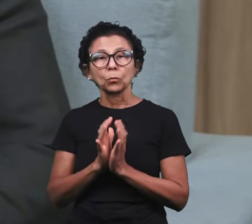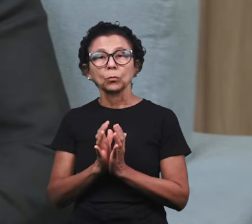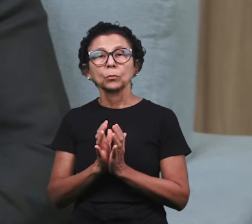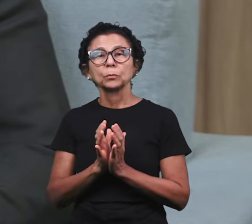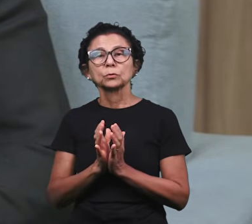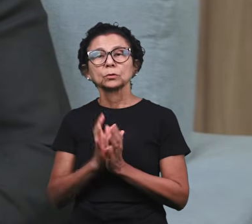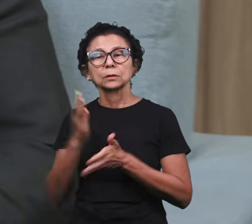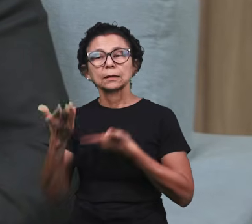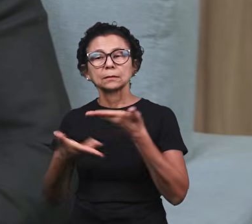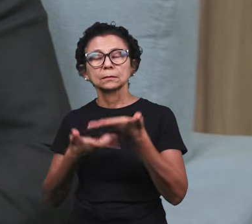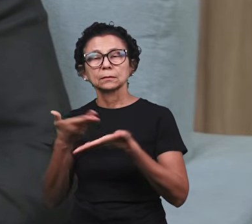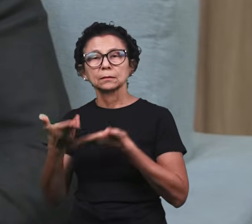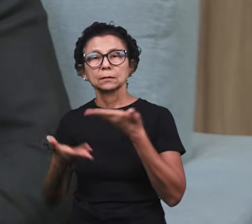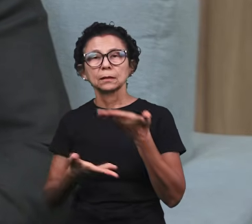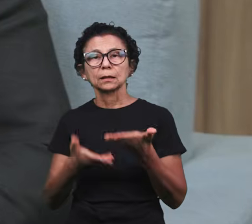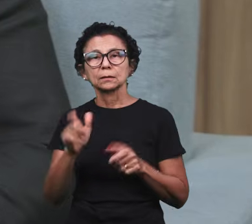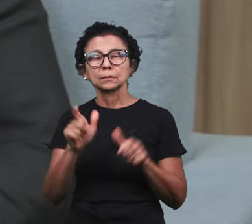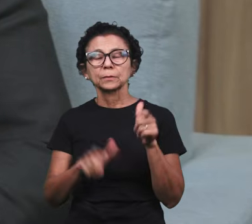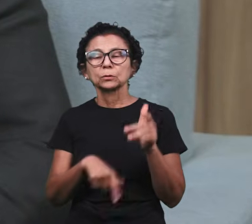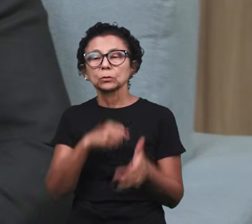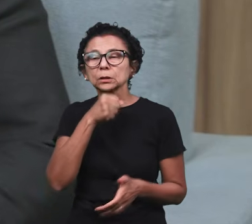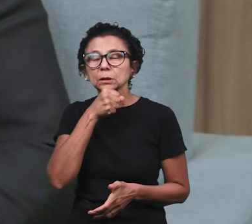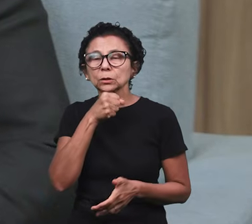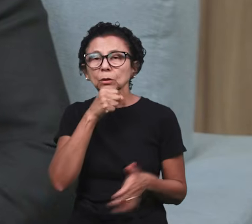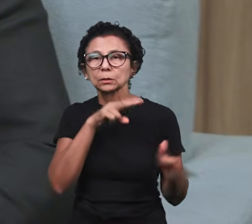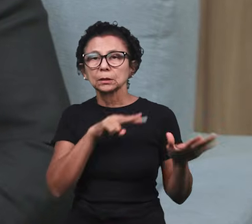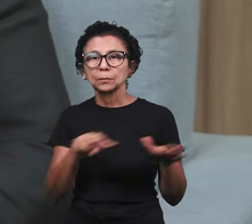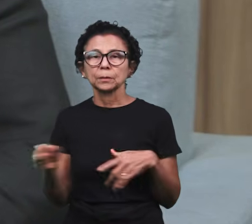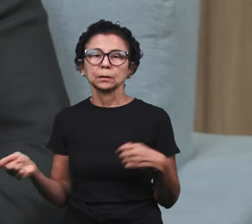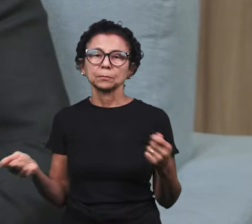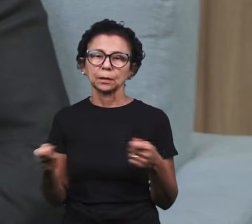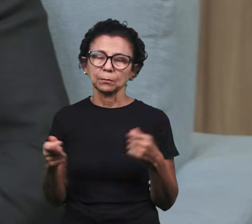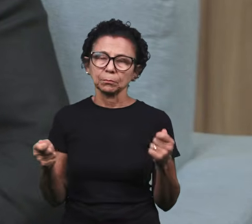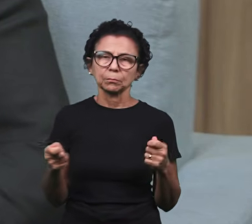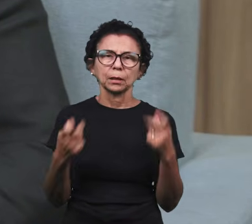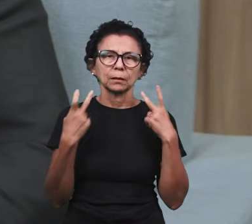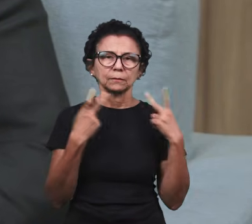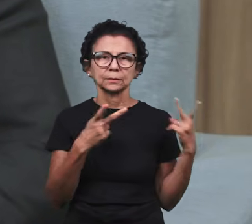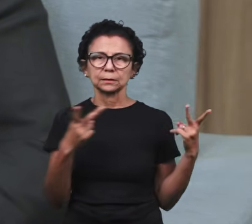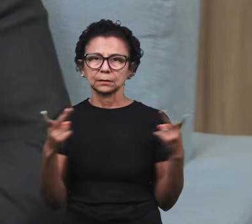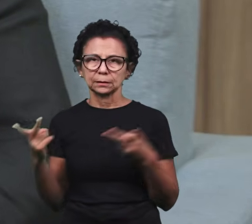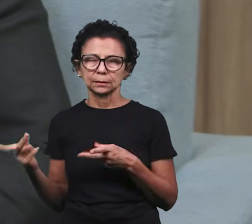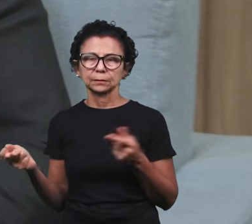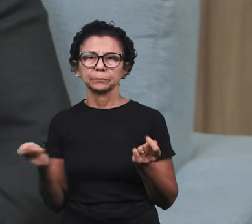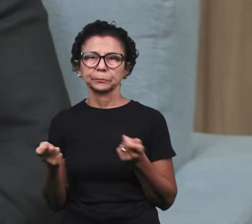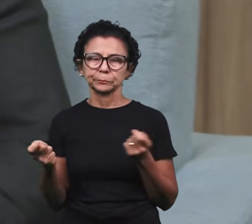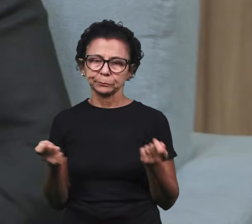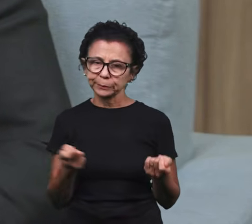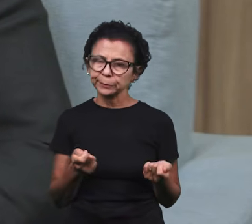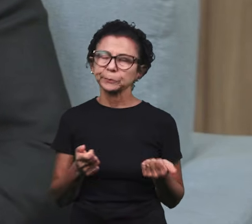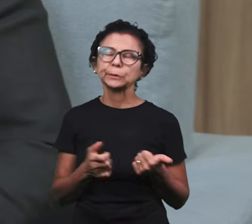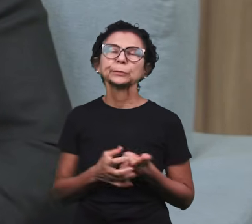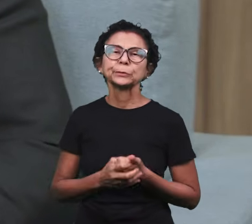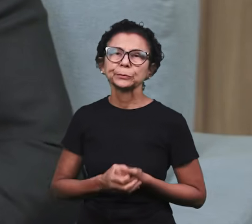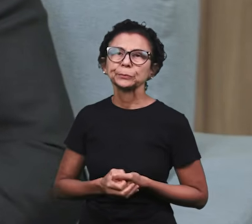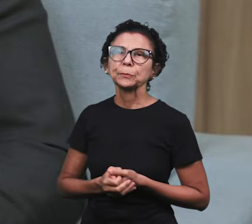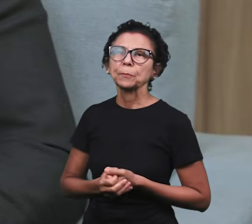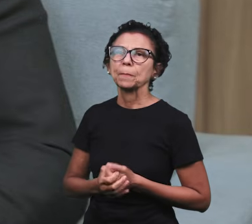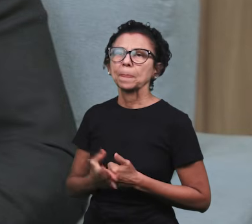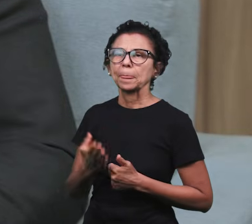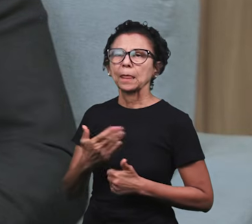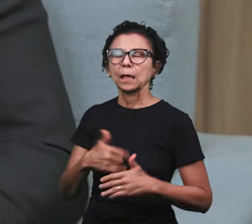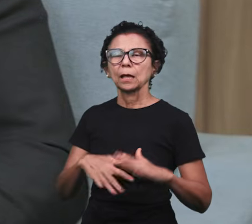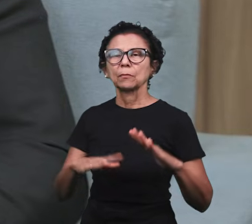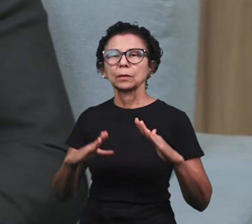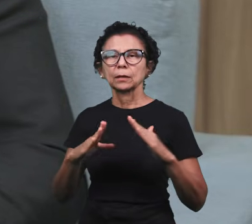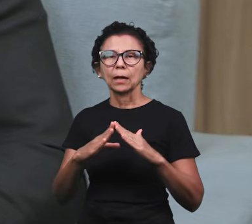aos idosos lá, semanalmente, com assistência de visitas que acontecem dentro de casas de